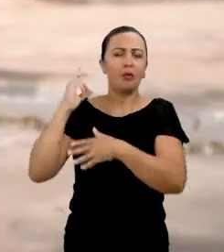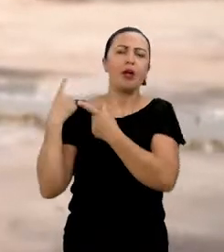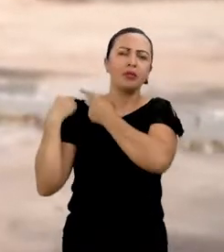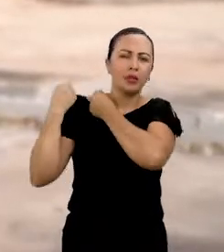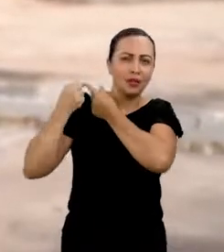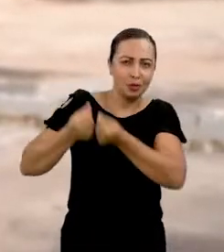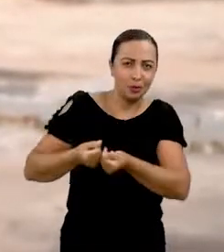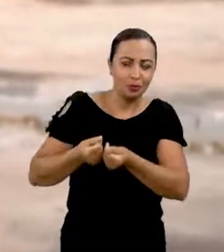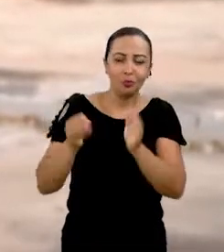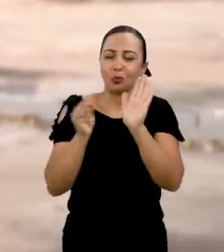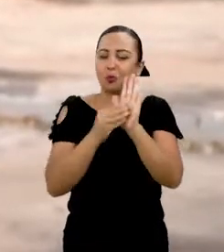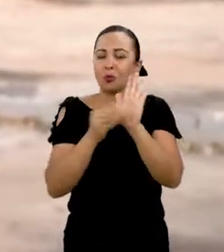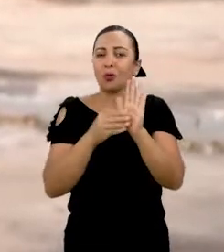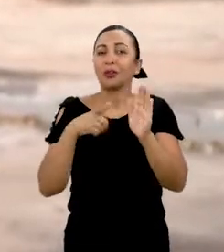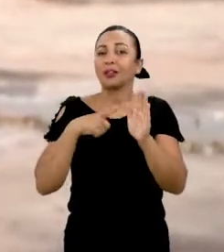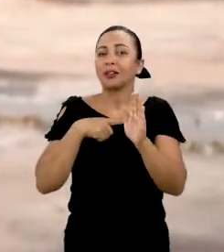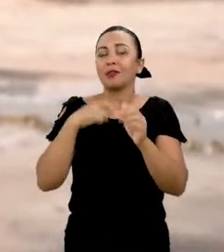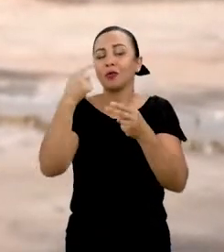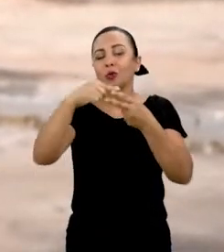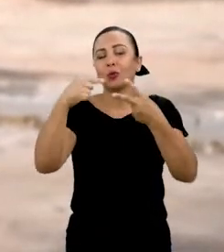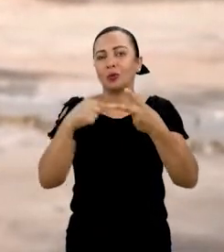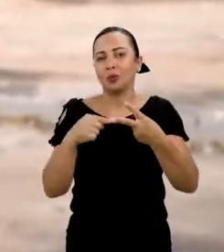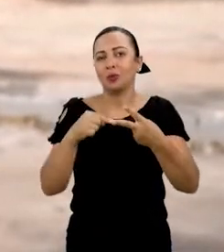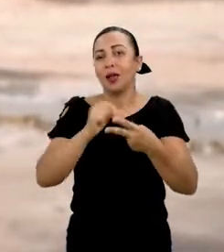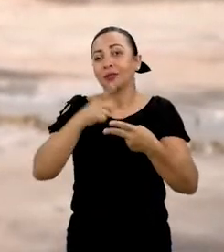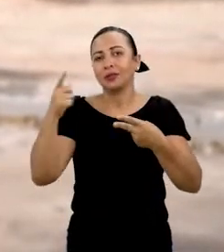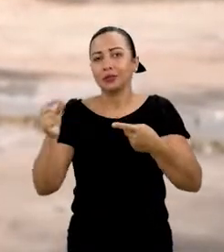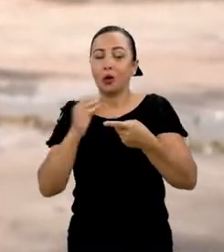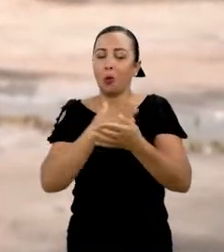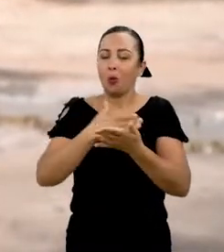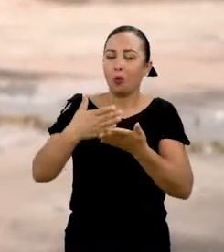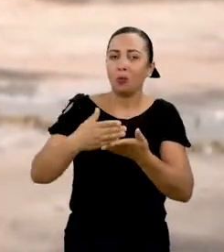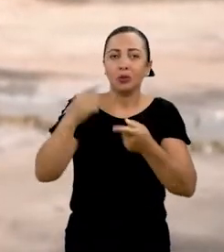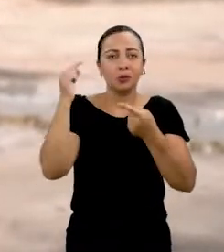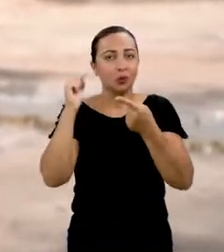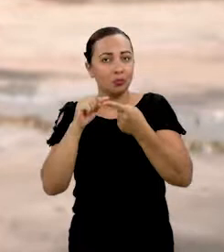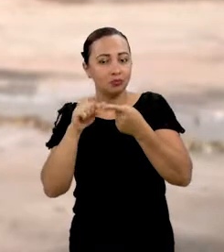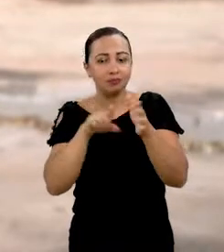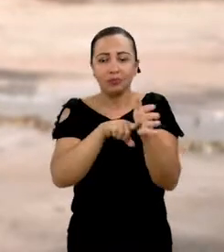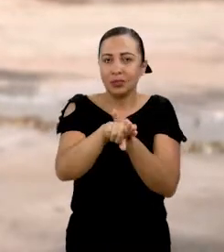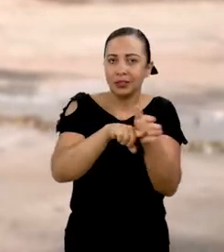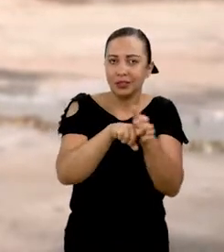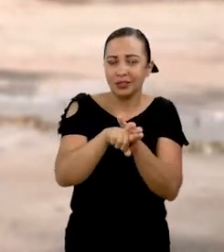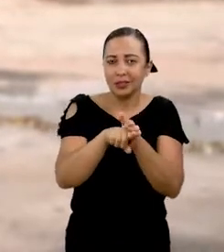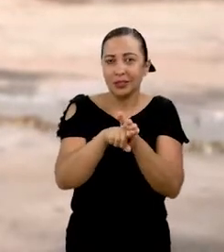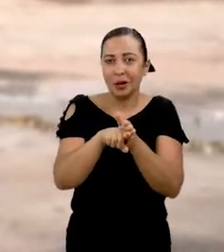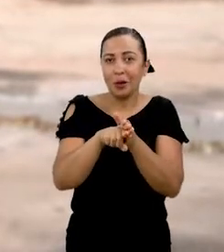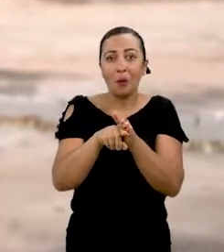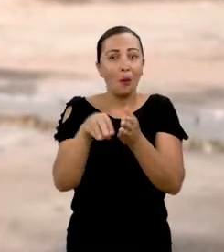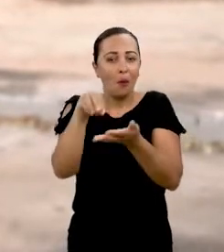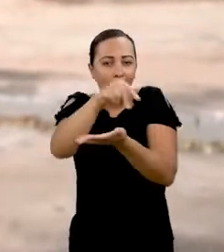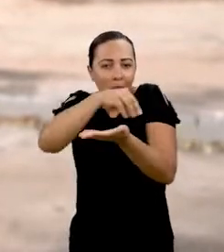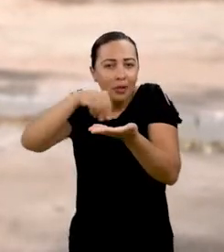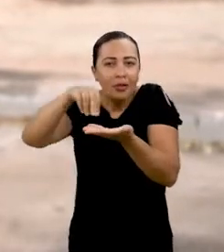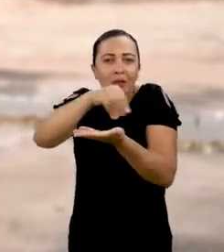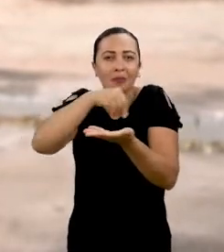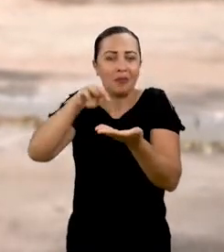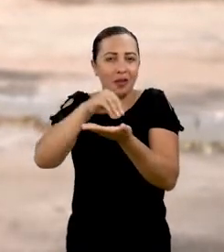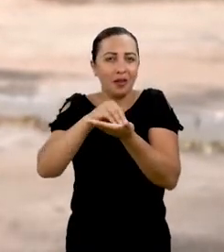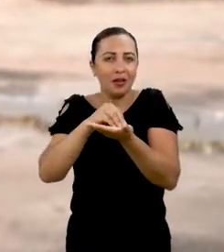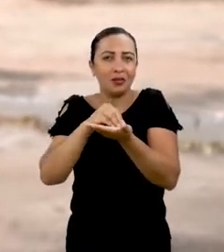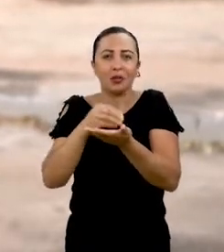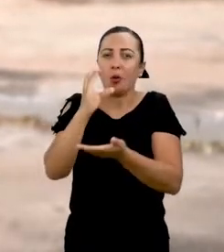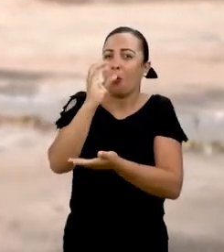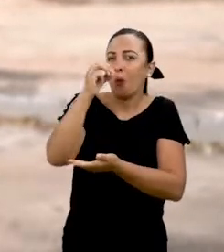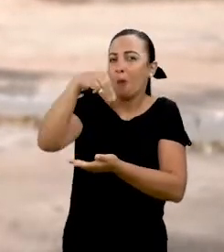a proposta ela teve duas grandes vertentes. Nós começamos a pesquisa com condimentos, então nós trabalhamos com